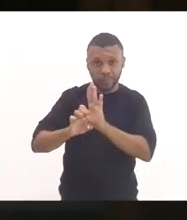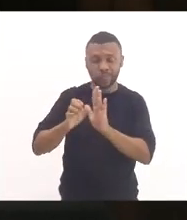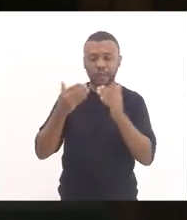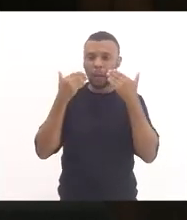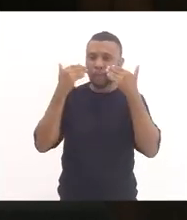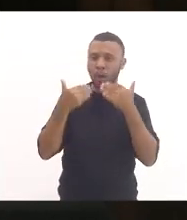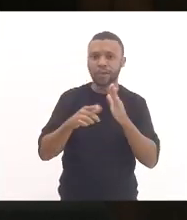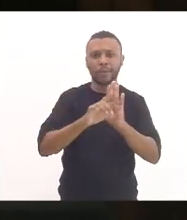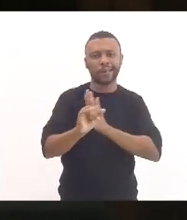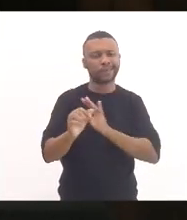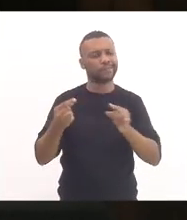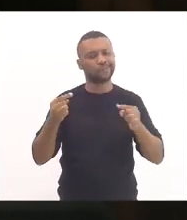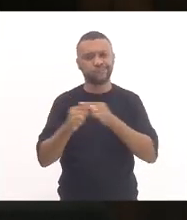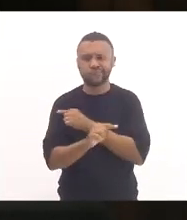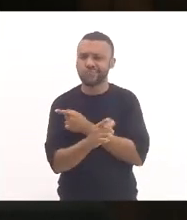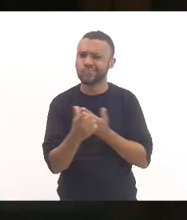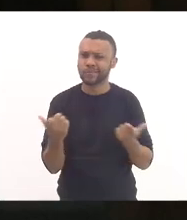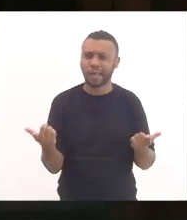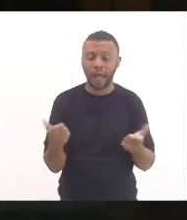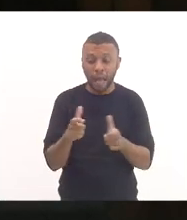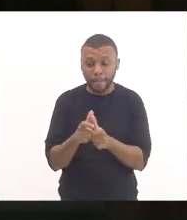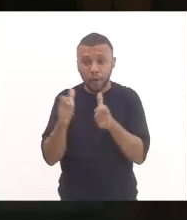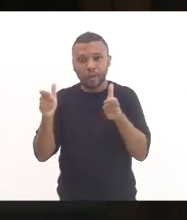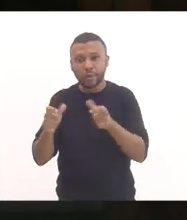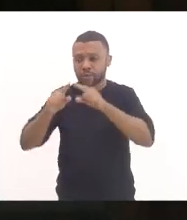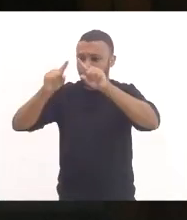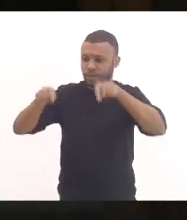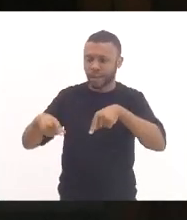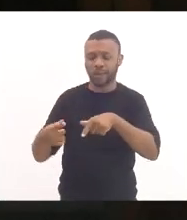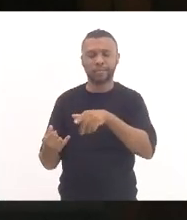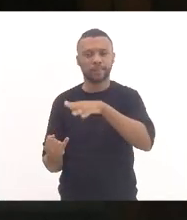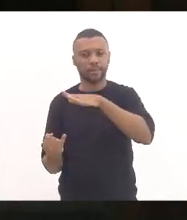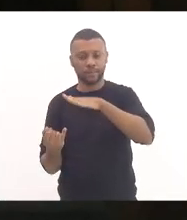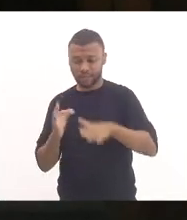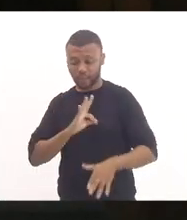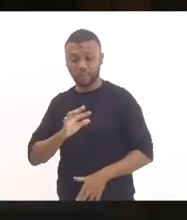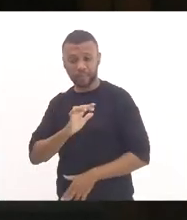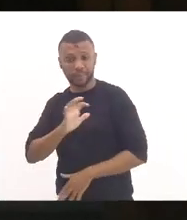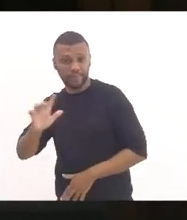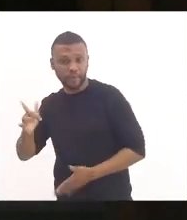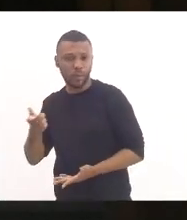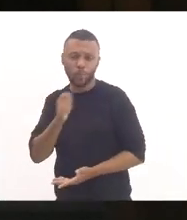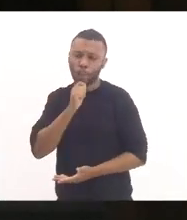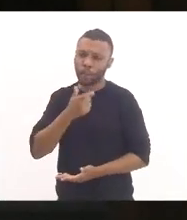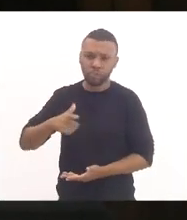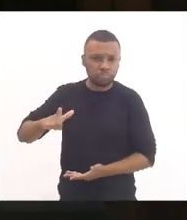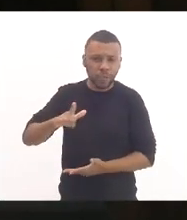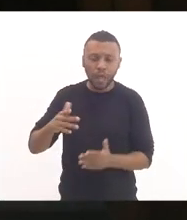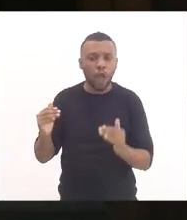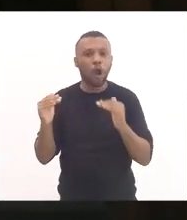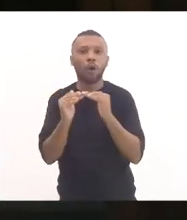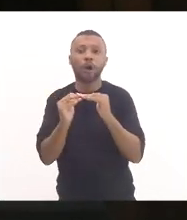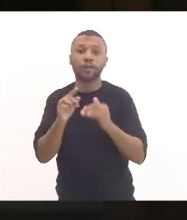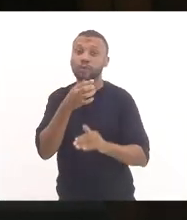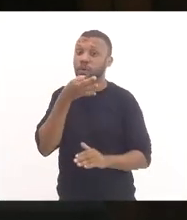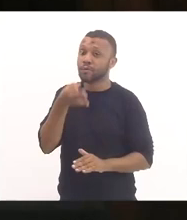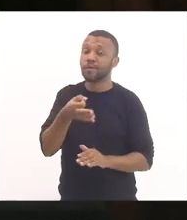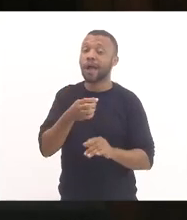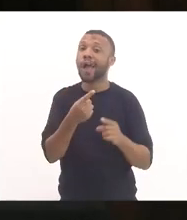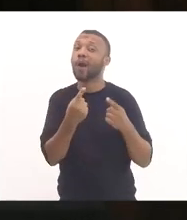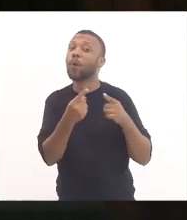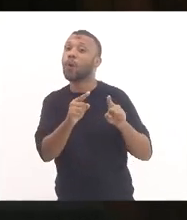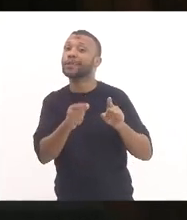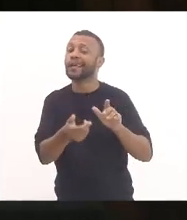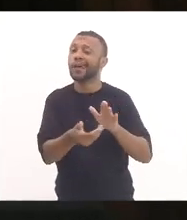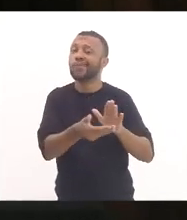por si só que não à lei orgânica que agrada é a maioria da nossa instituição Então conta isso a nossa posição é contra a supressão